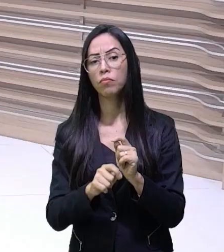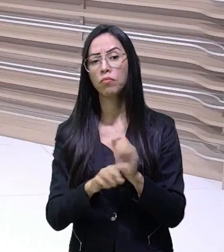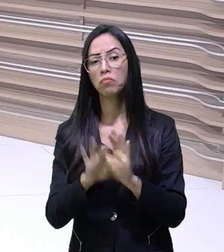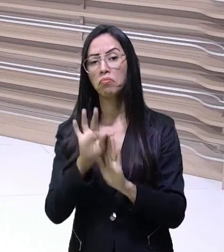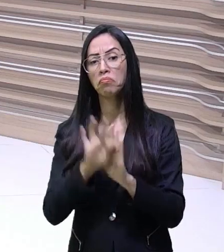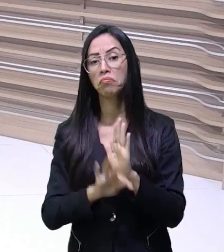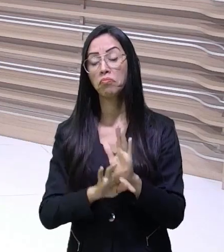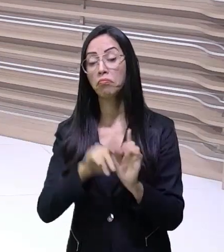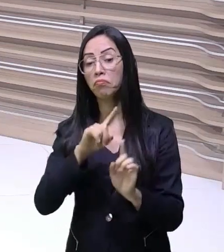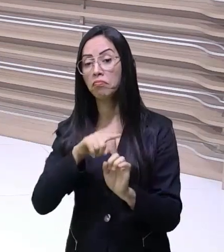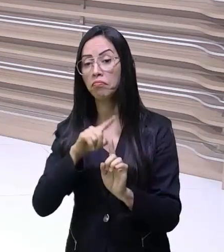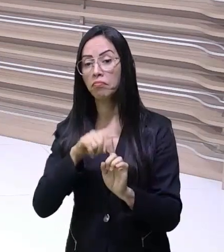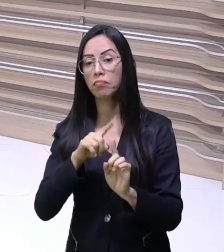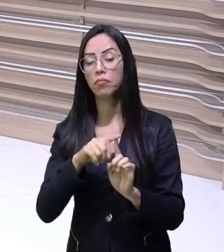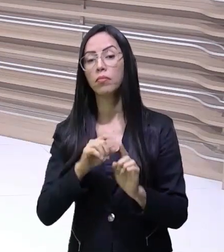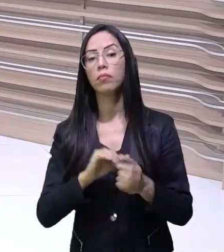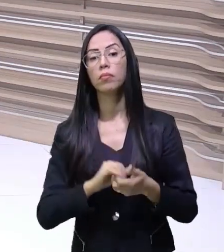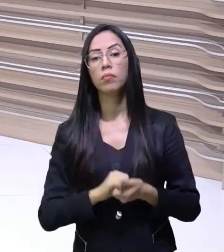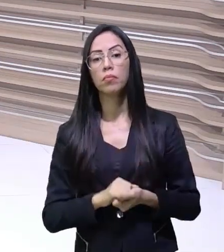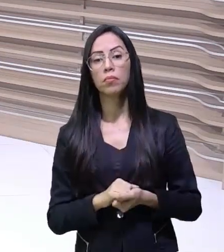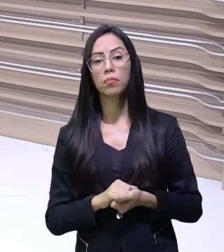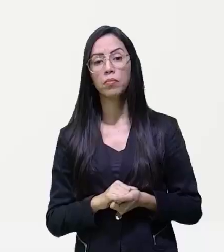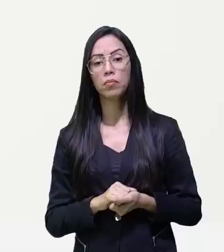O que é tipologia textual?